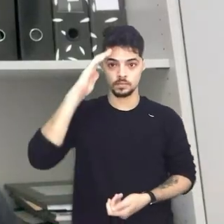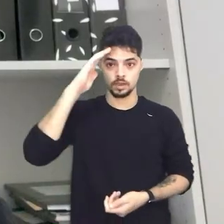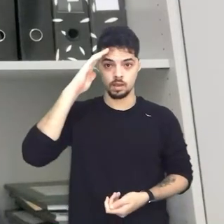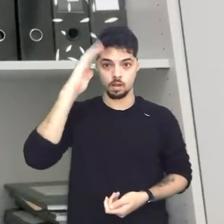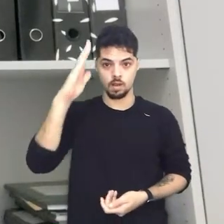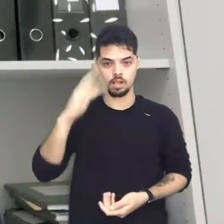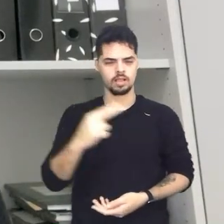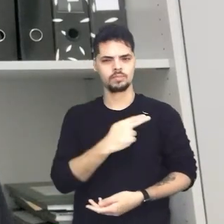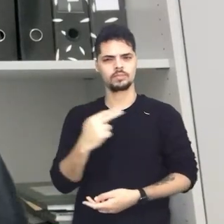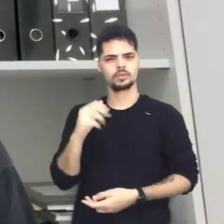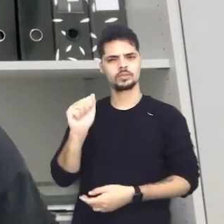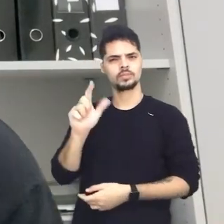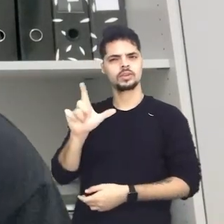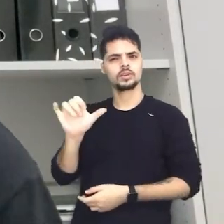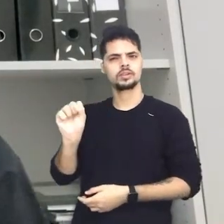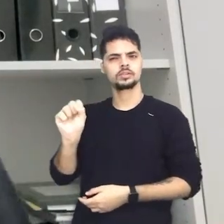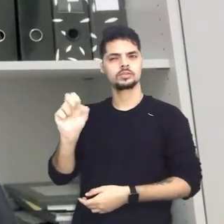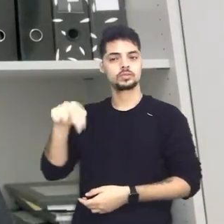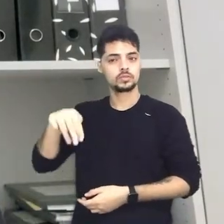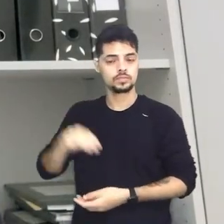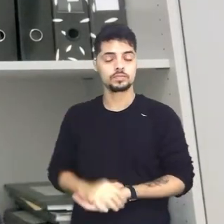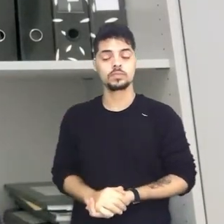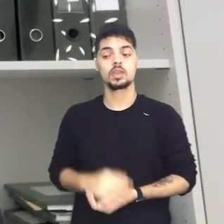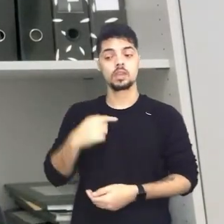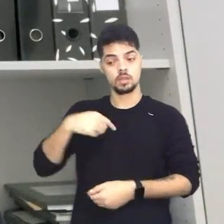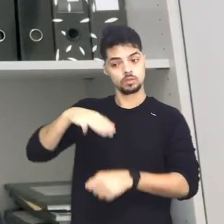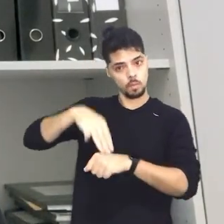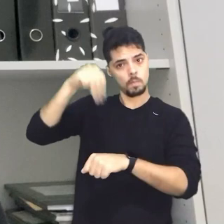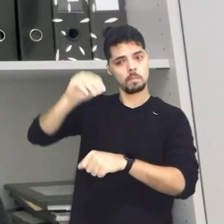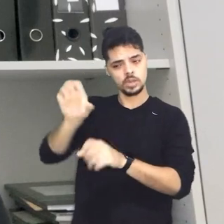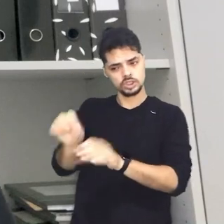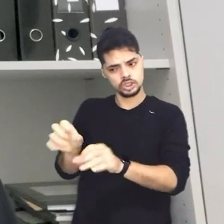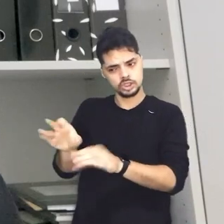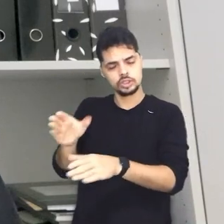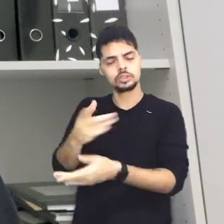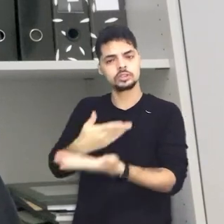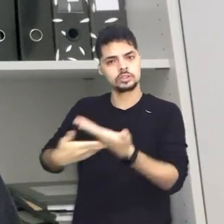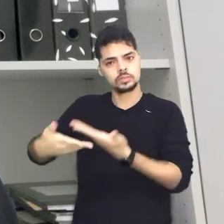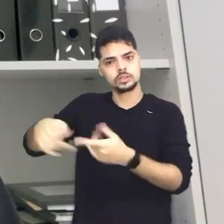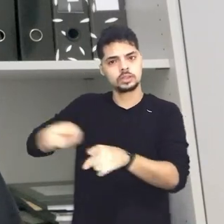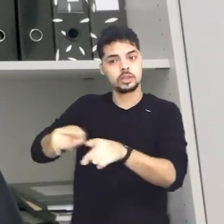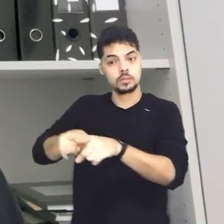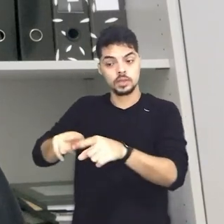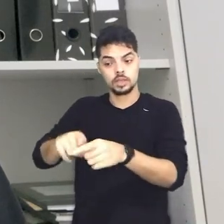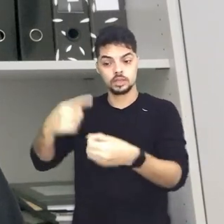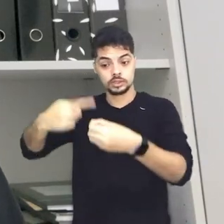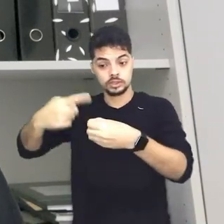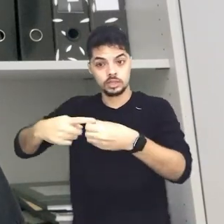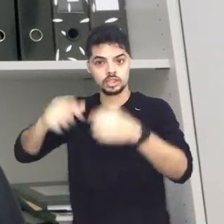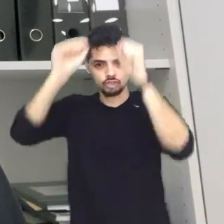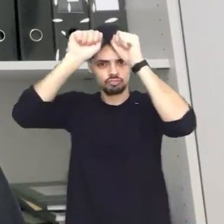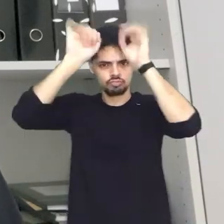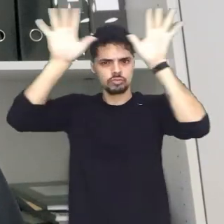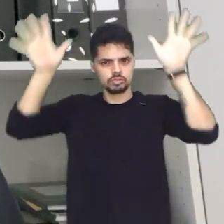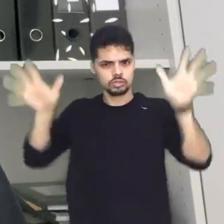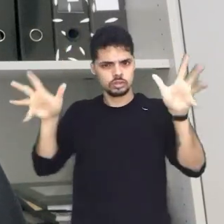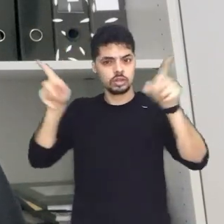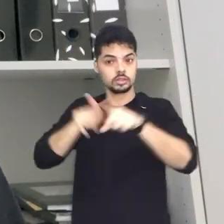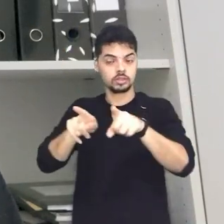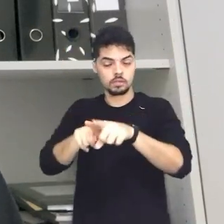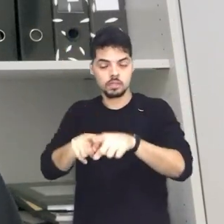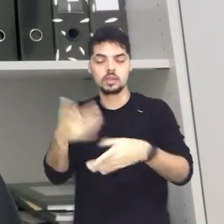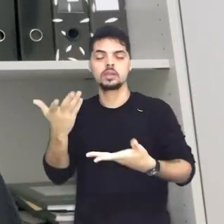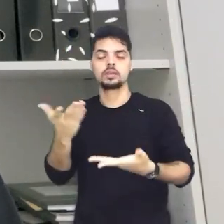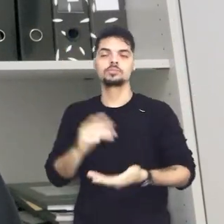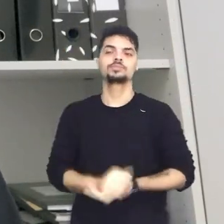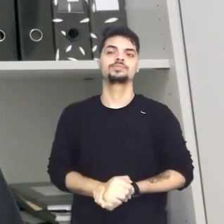Olá, meu nome é Alisson Pacífico, eu sou mestre em educação pela Universidade Federal do Acre e atuo como professor de história